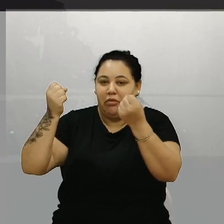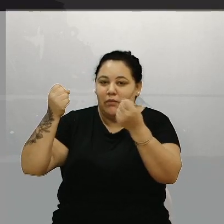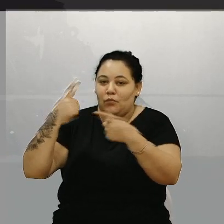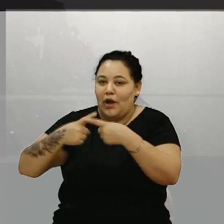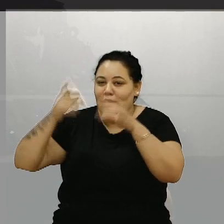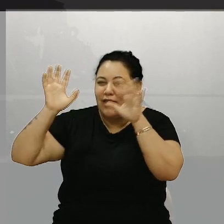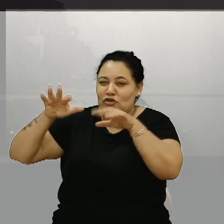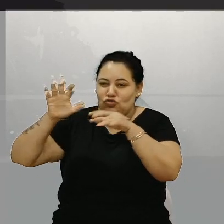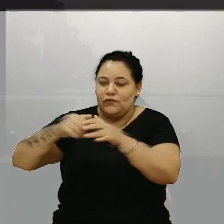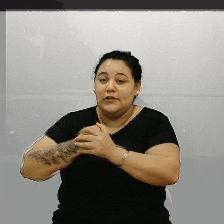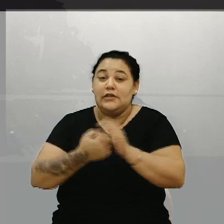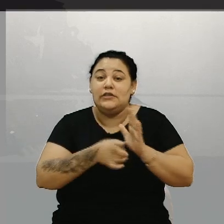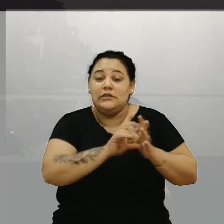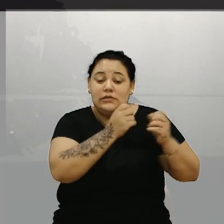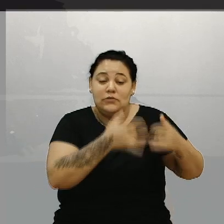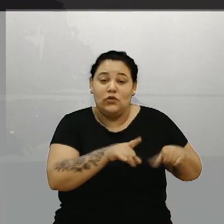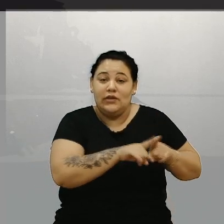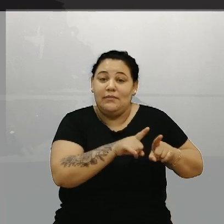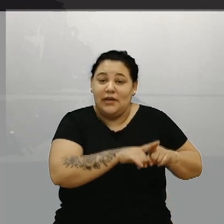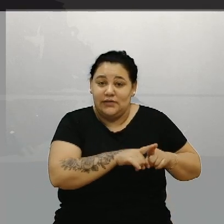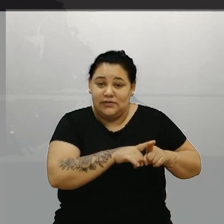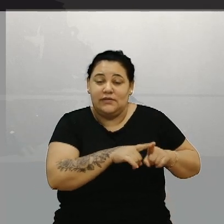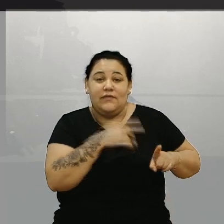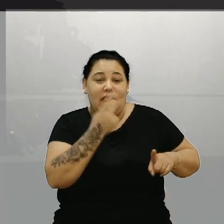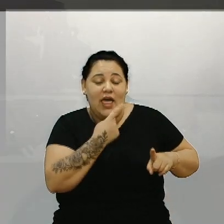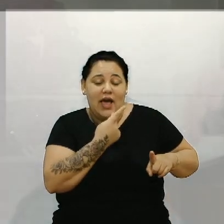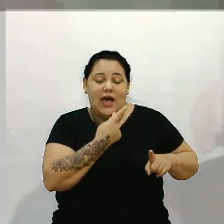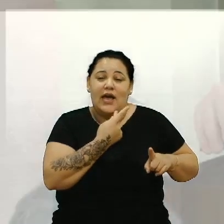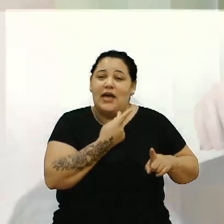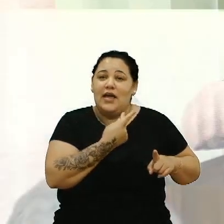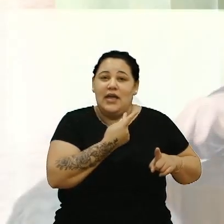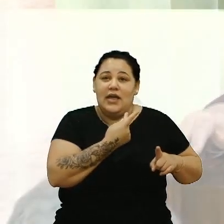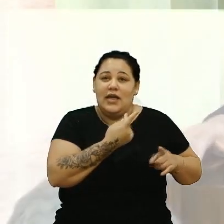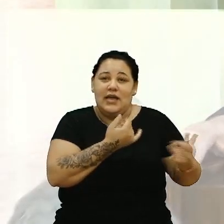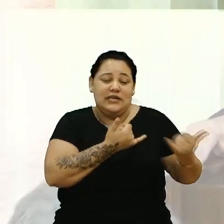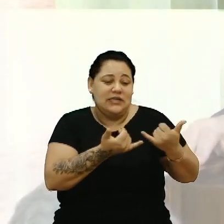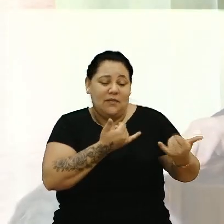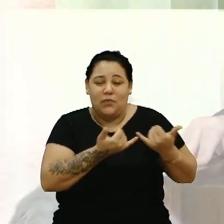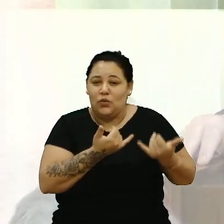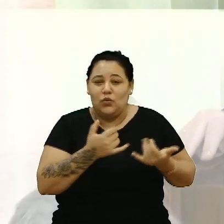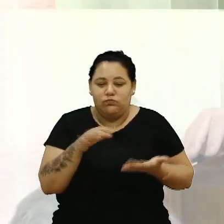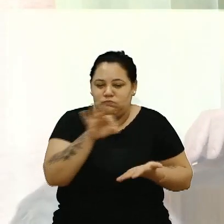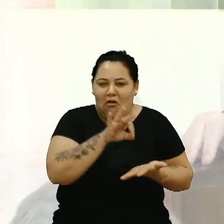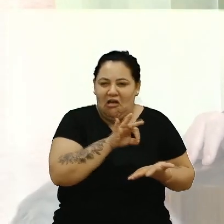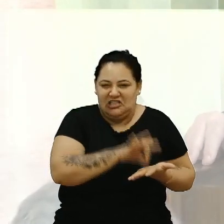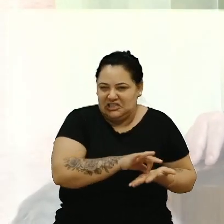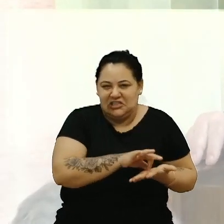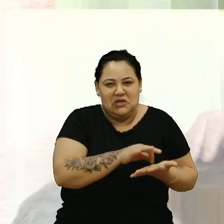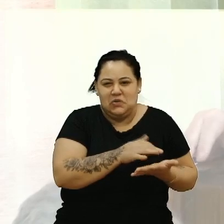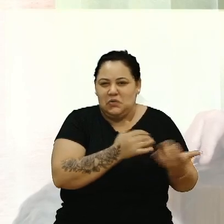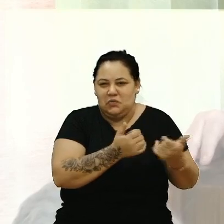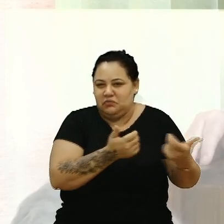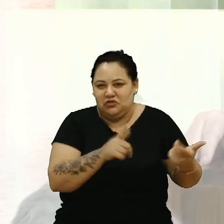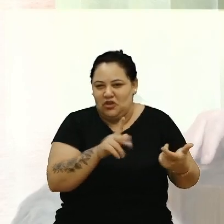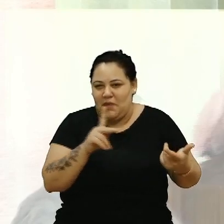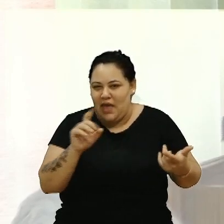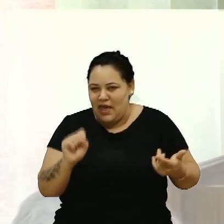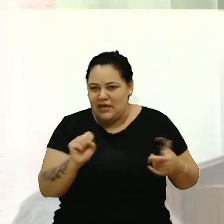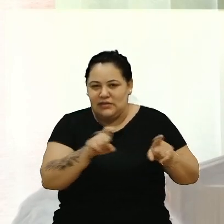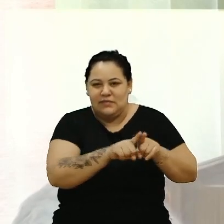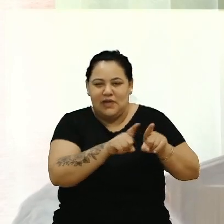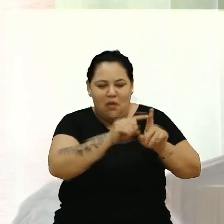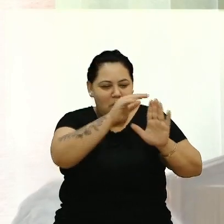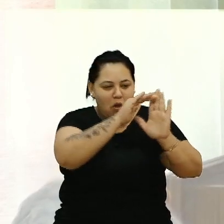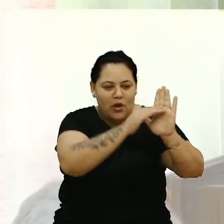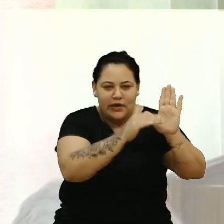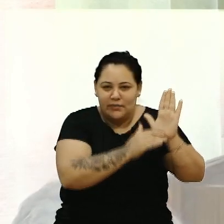de se trazer exemplos, né, de GPS, enfim, toda essa questão de programas